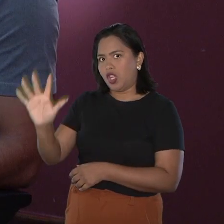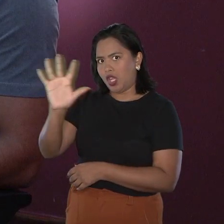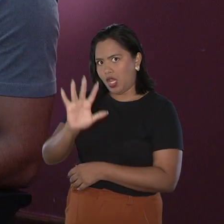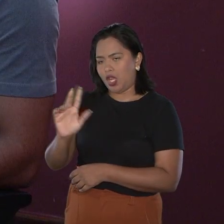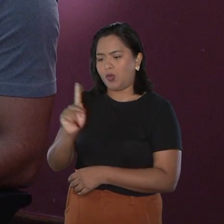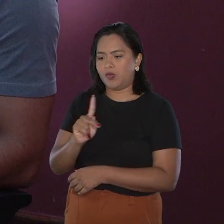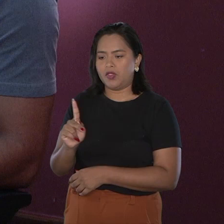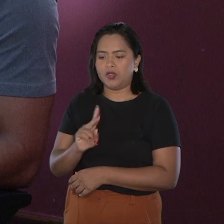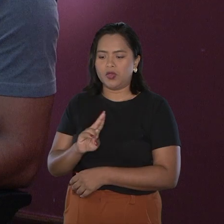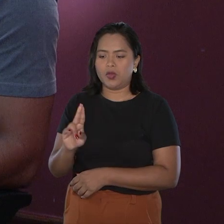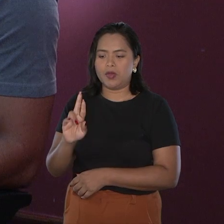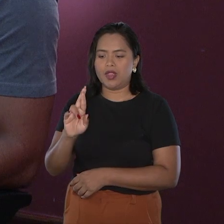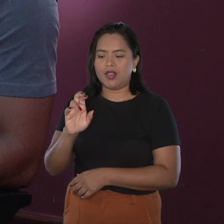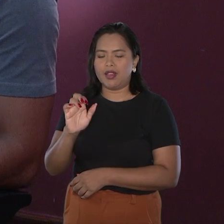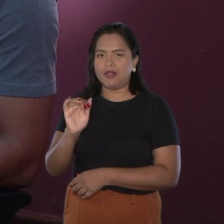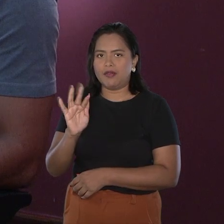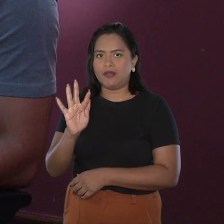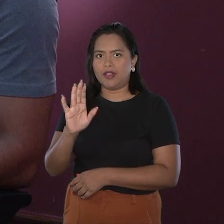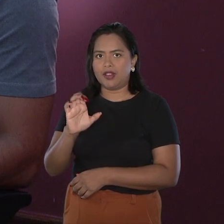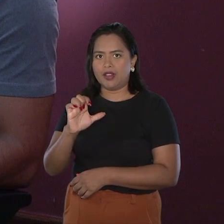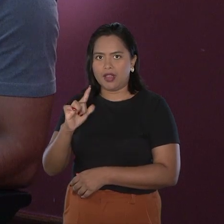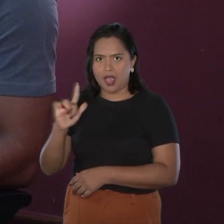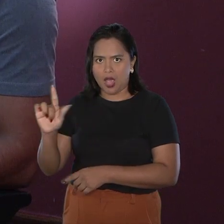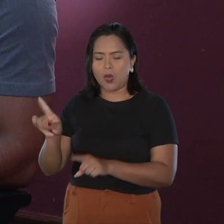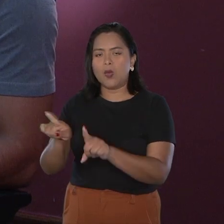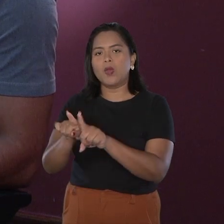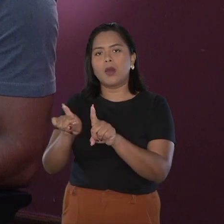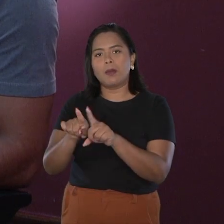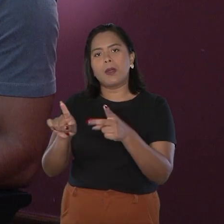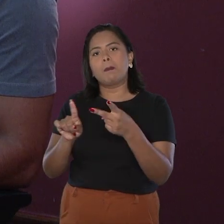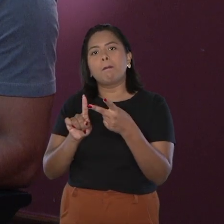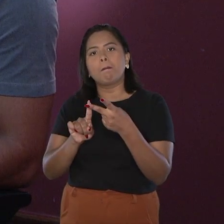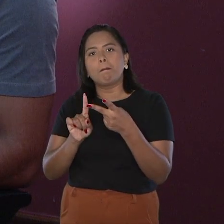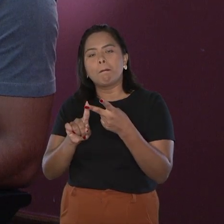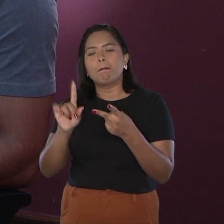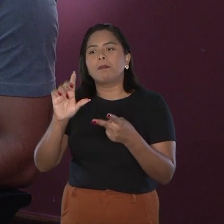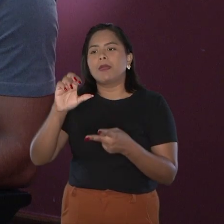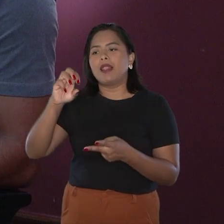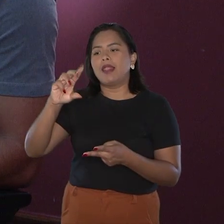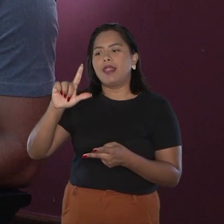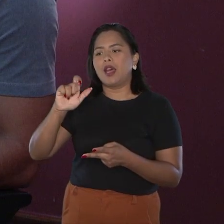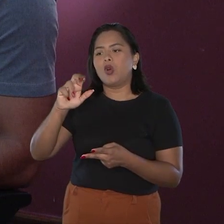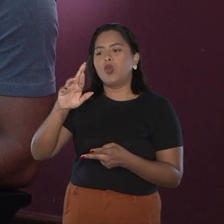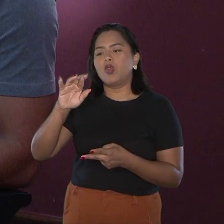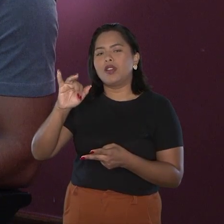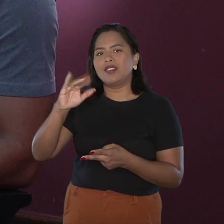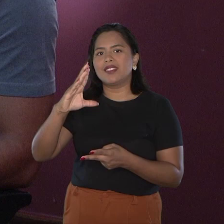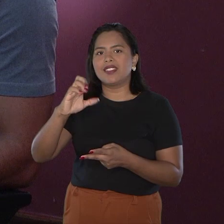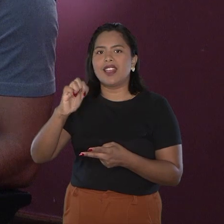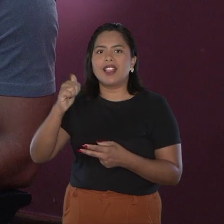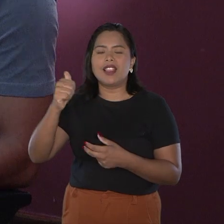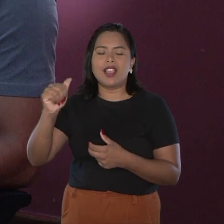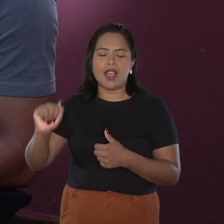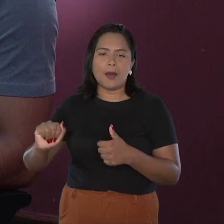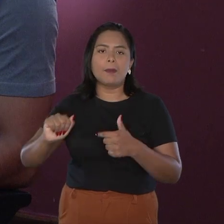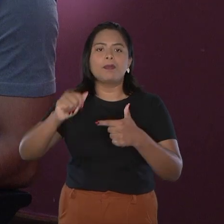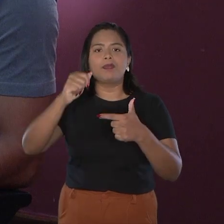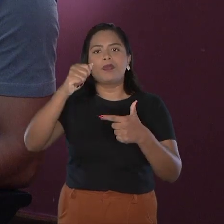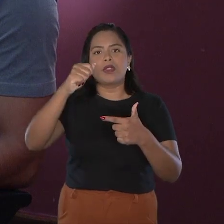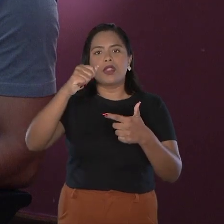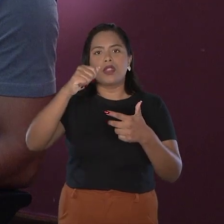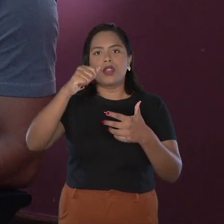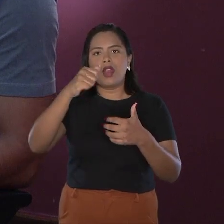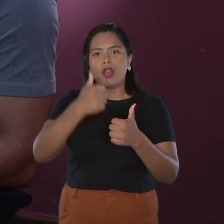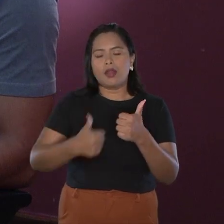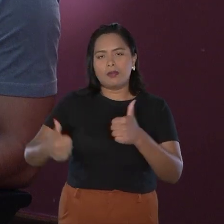Professor Rafael Garcia e a lauricelia Carneiro que é vice-presidente da associação UPA coletivo a mais uma positiva ainda tô nessa